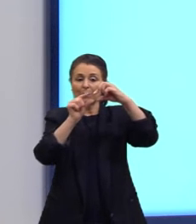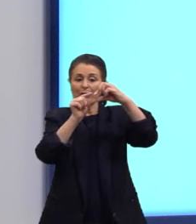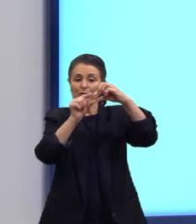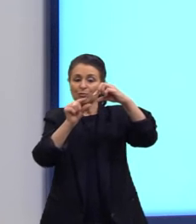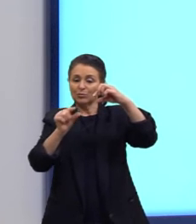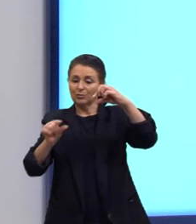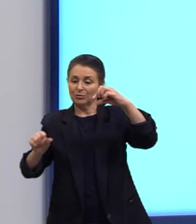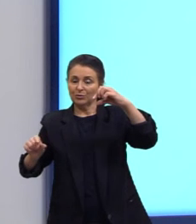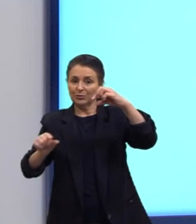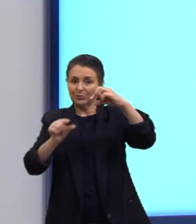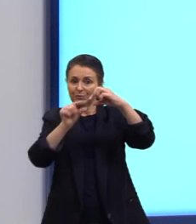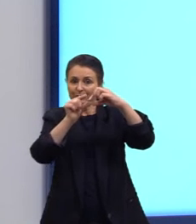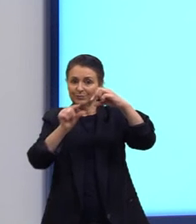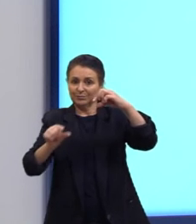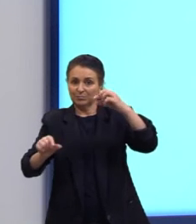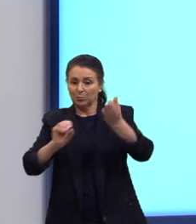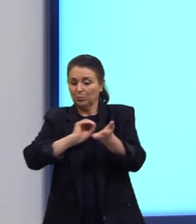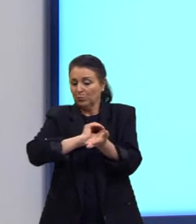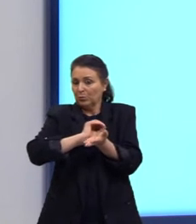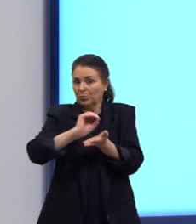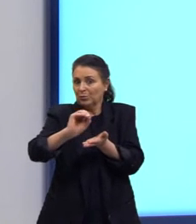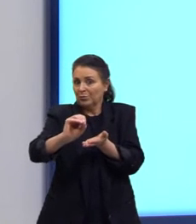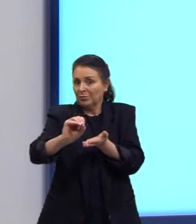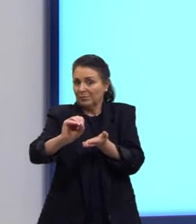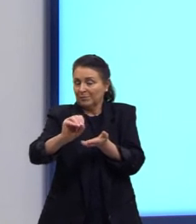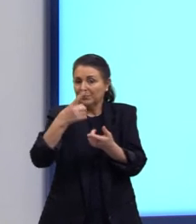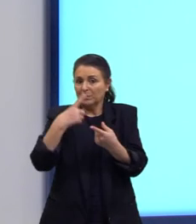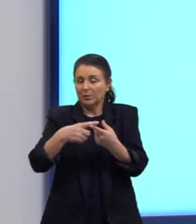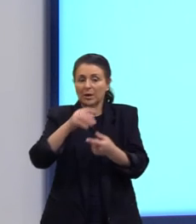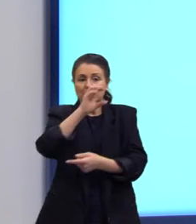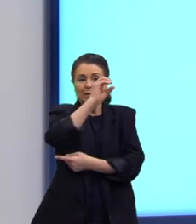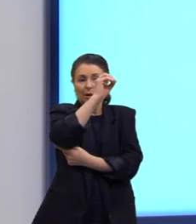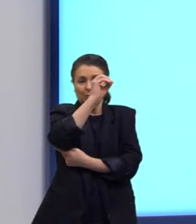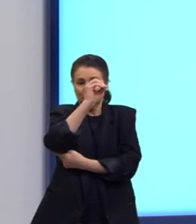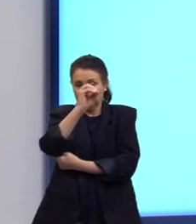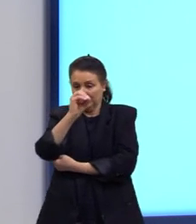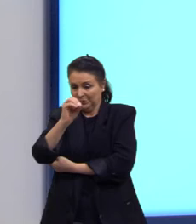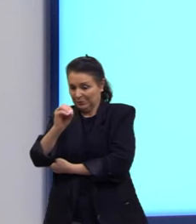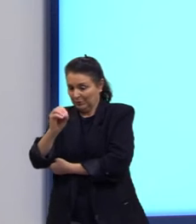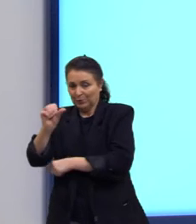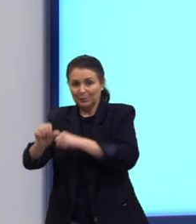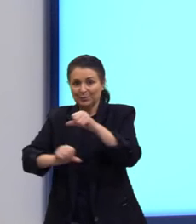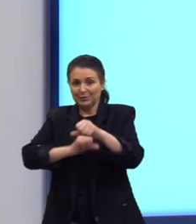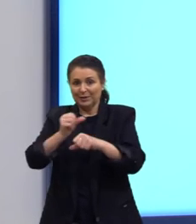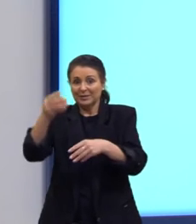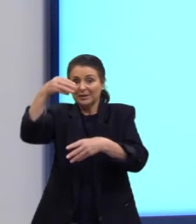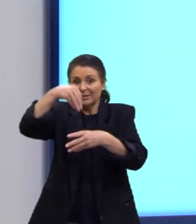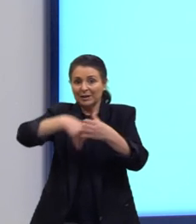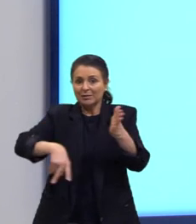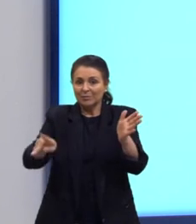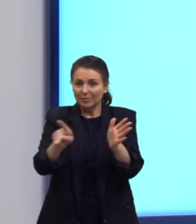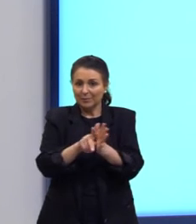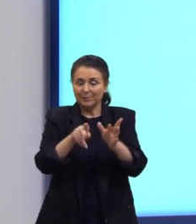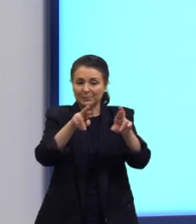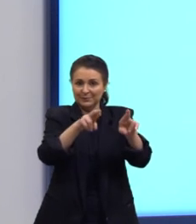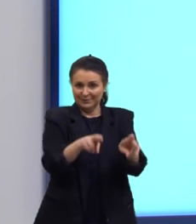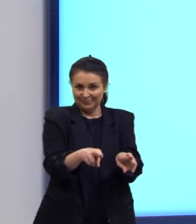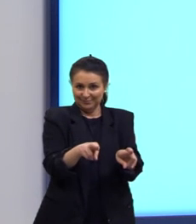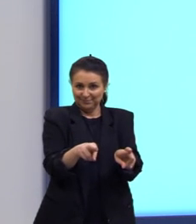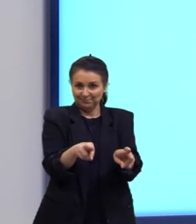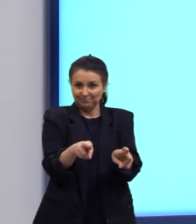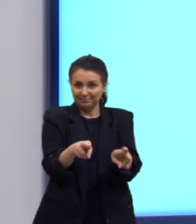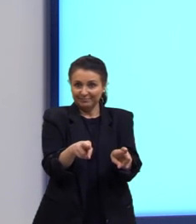que seria toda nula porque nós teríamos era mudanças né de uma mesma região para outra